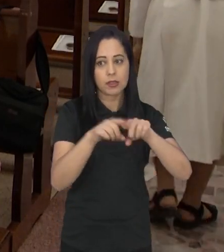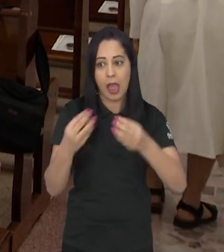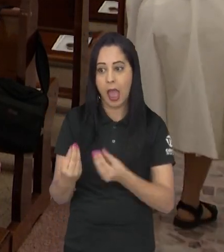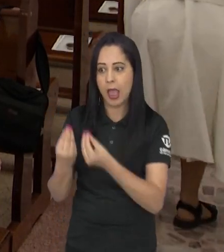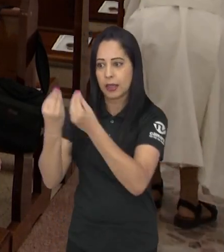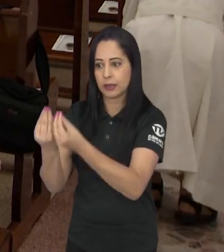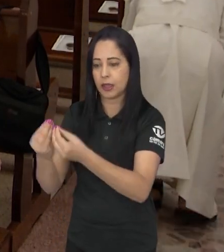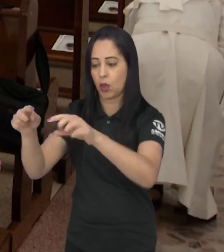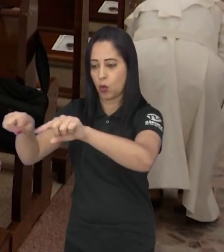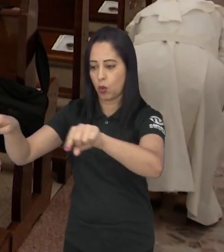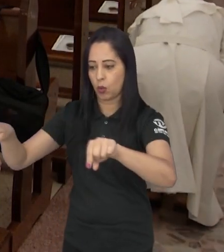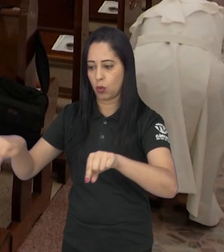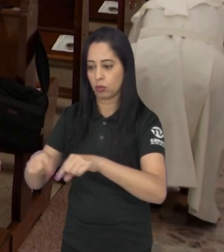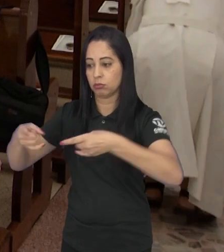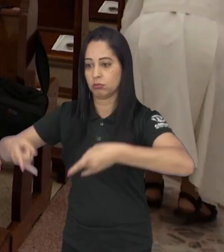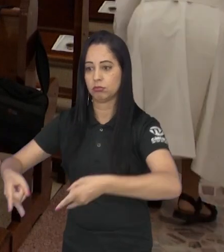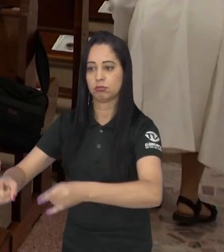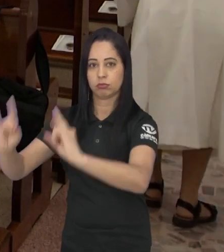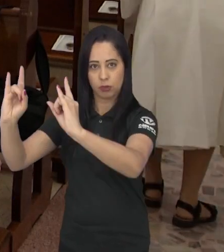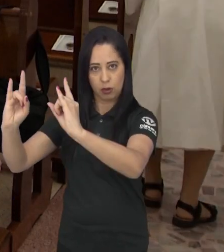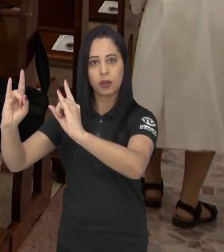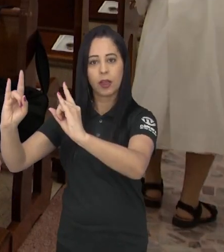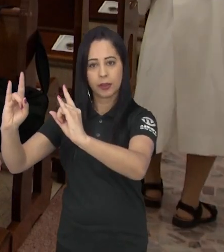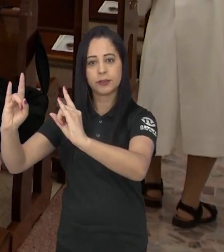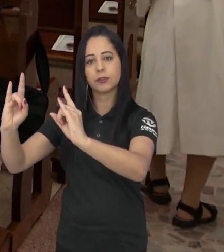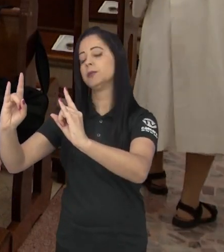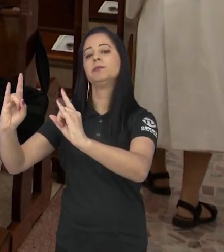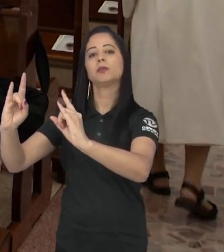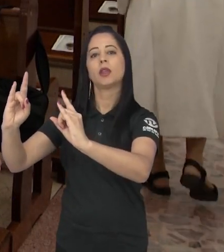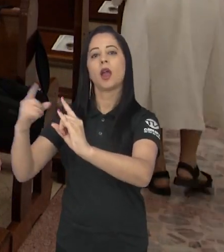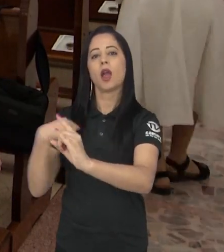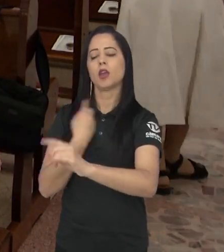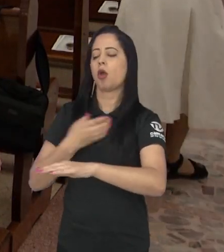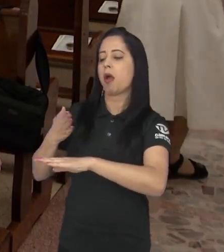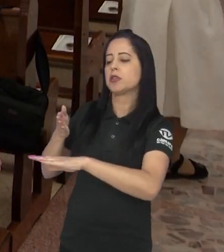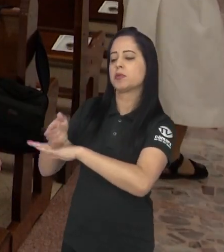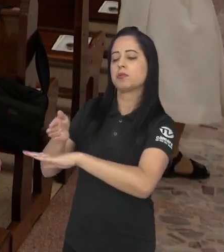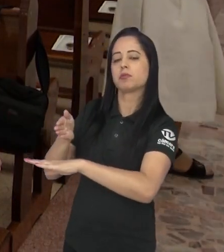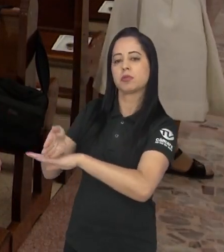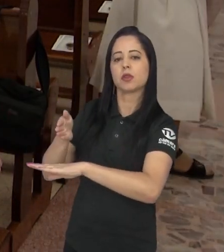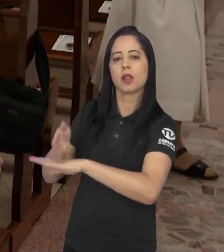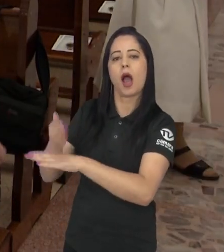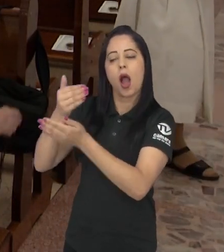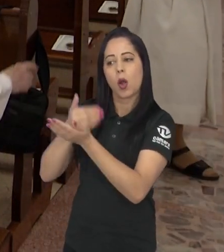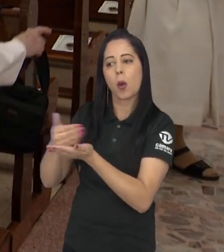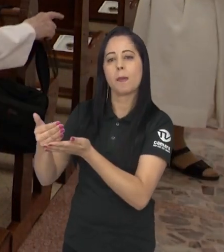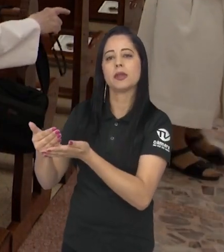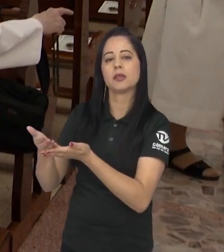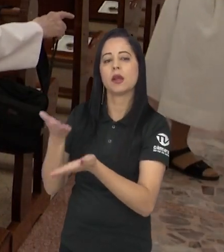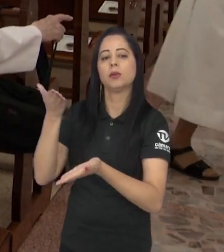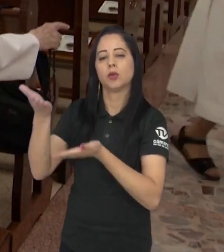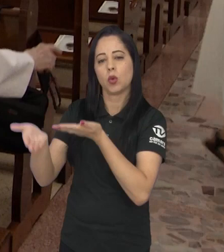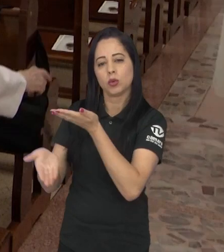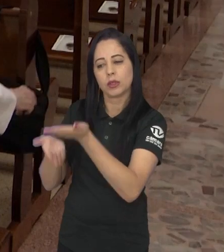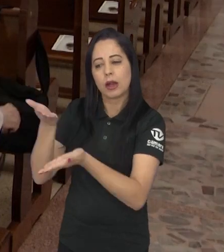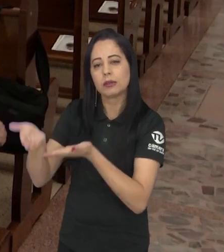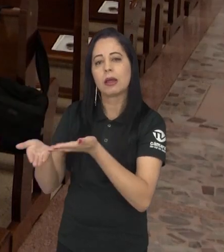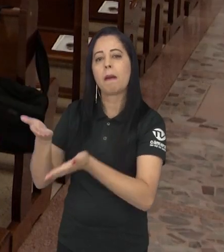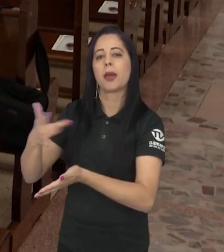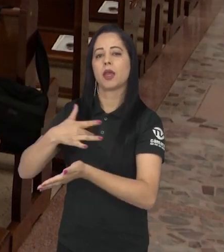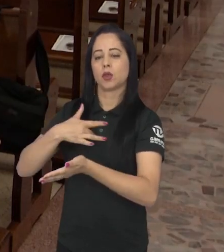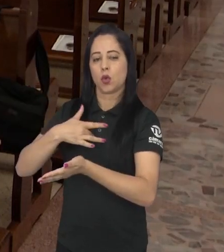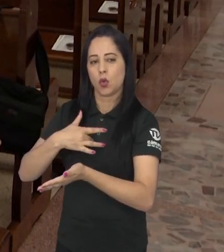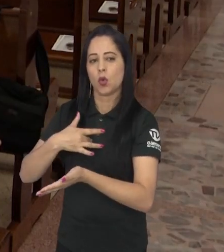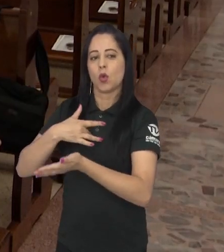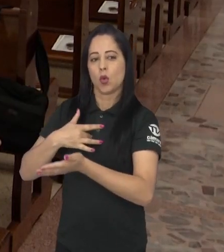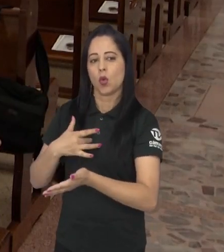prédio para a nossa congregação, e aí nós começamos daí a fazer esse trabalho com